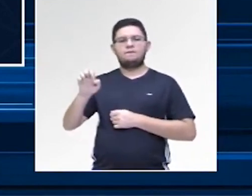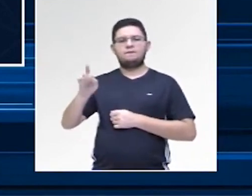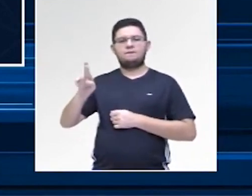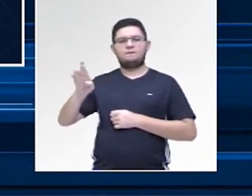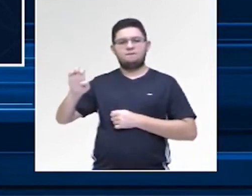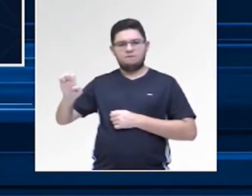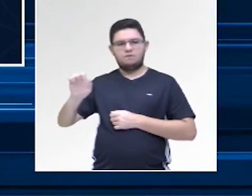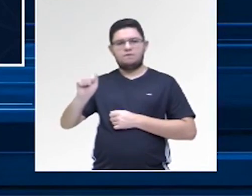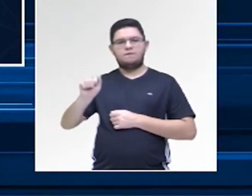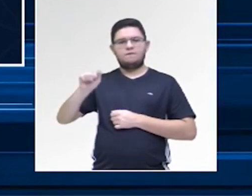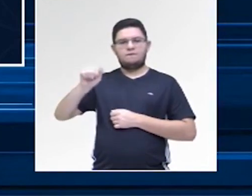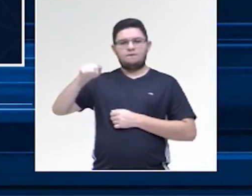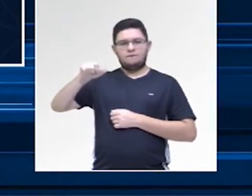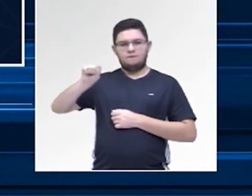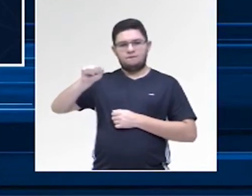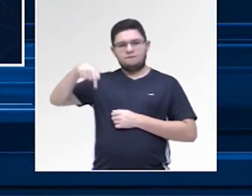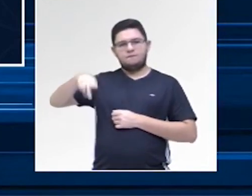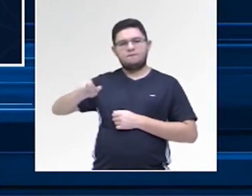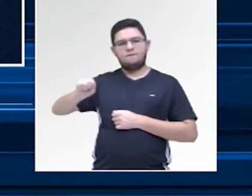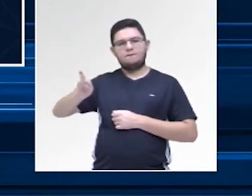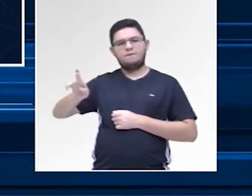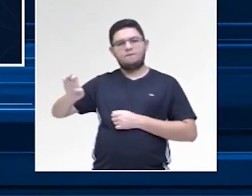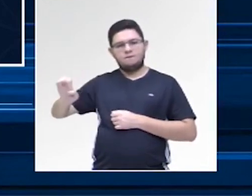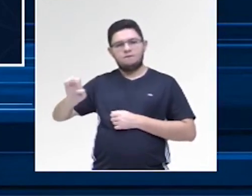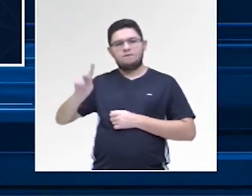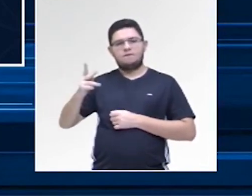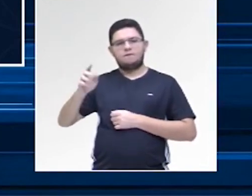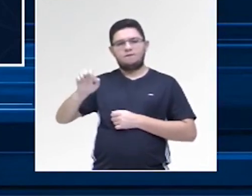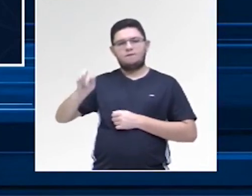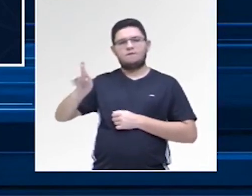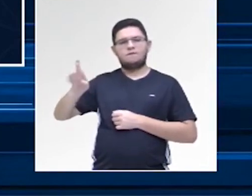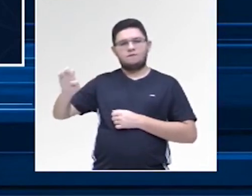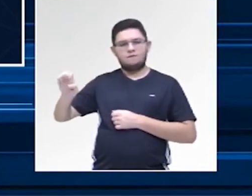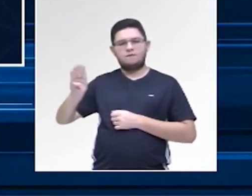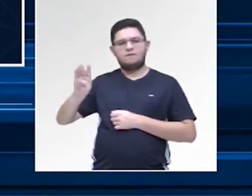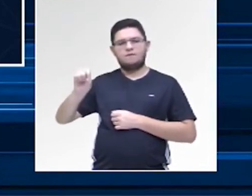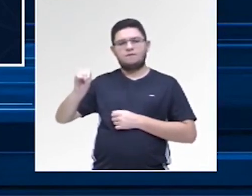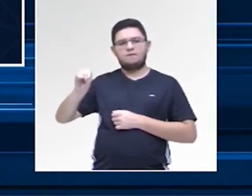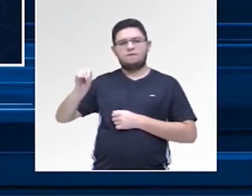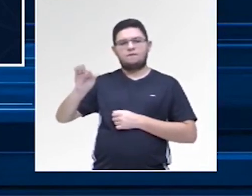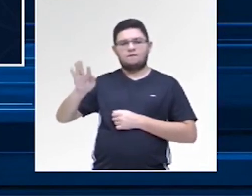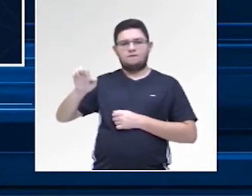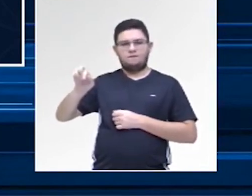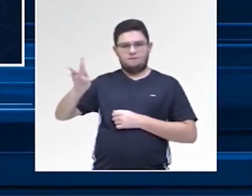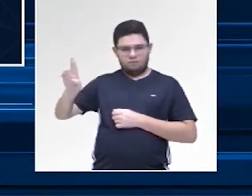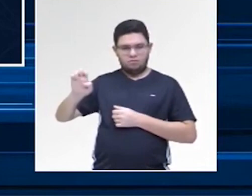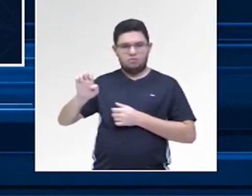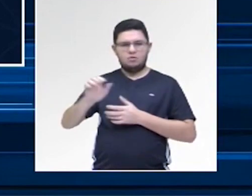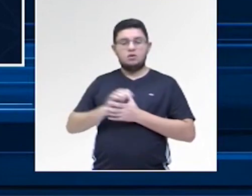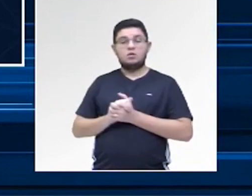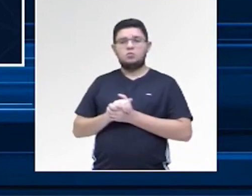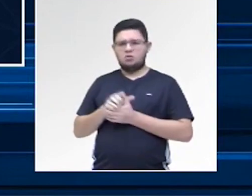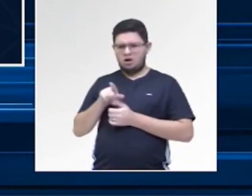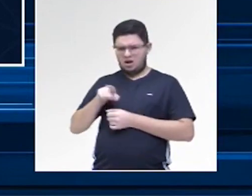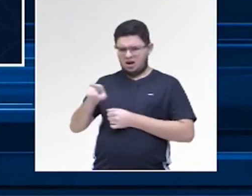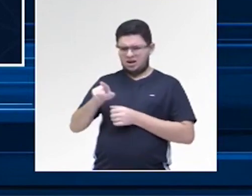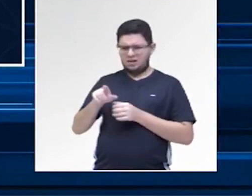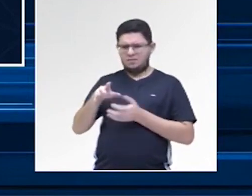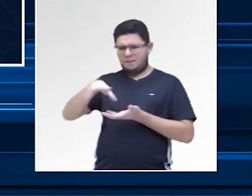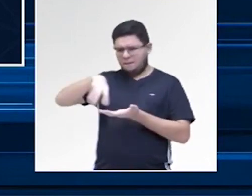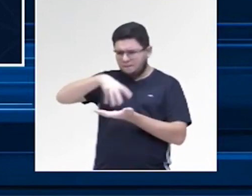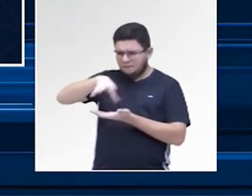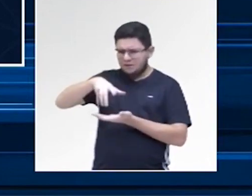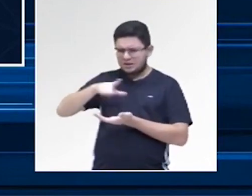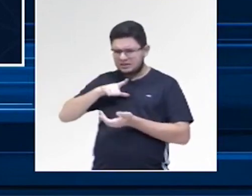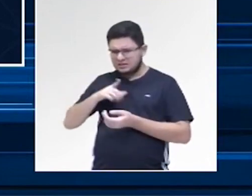a square here before? Havia uma praça aqui antes? Was there a square here before? Né? Então vocês